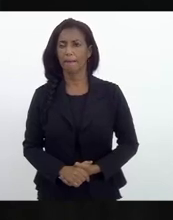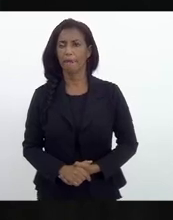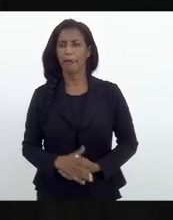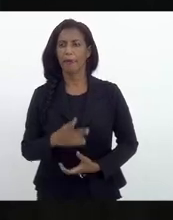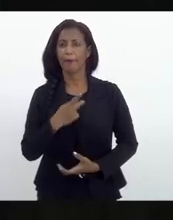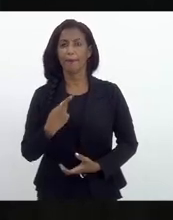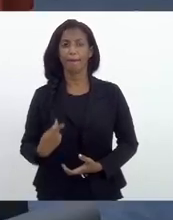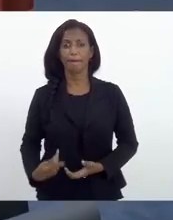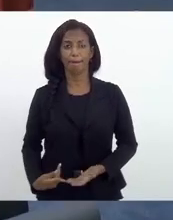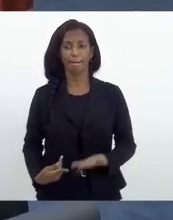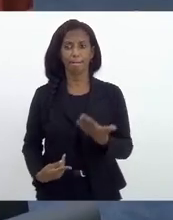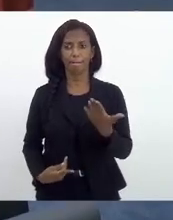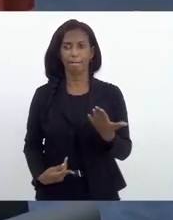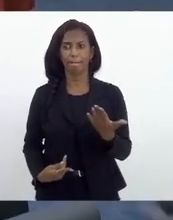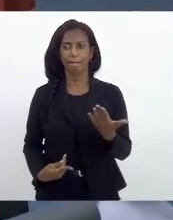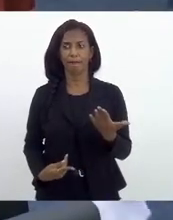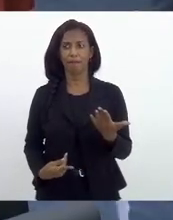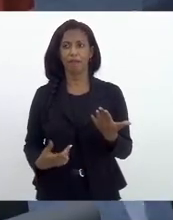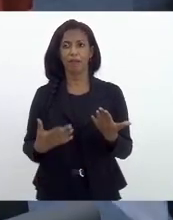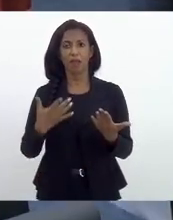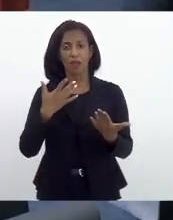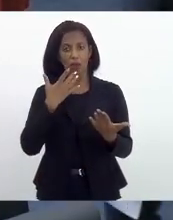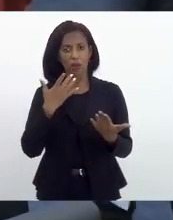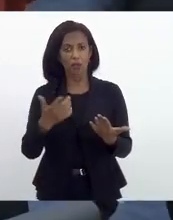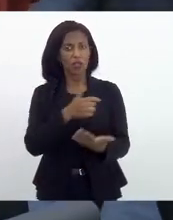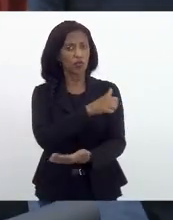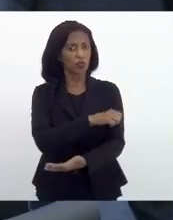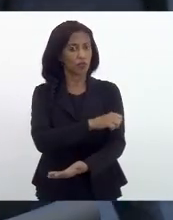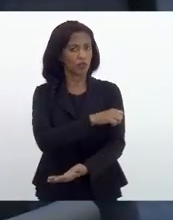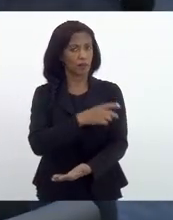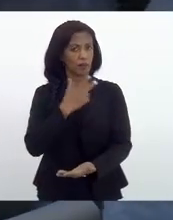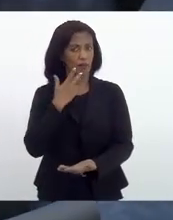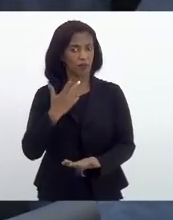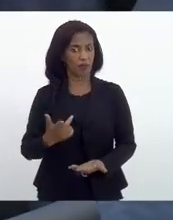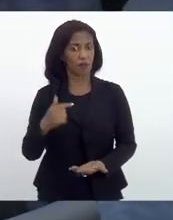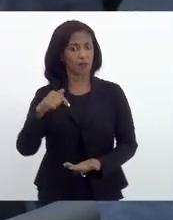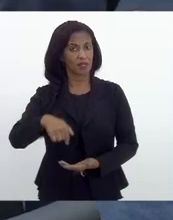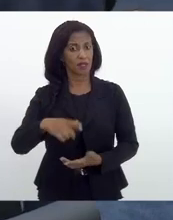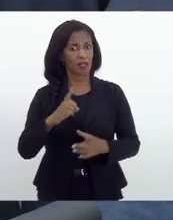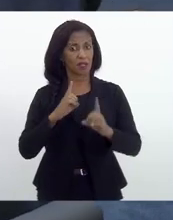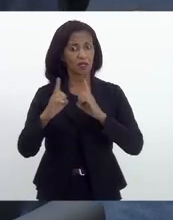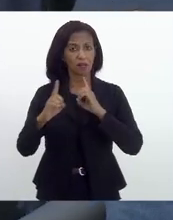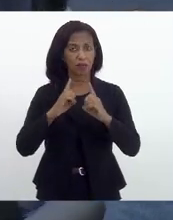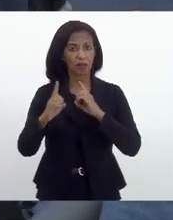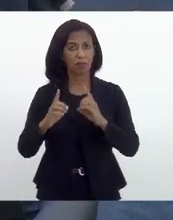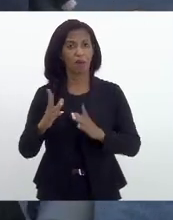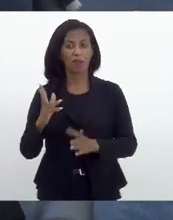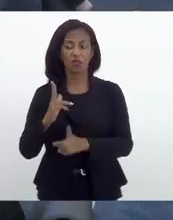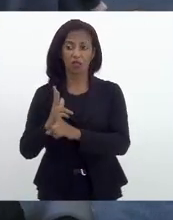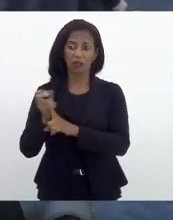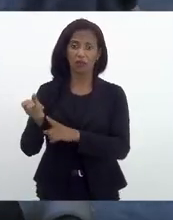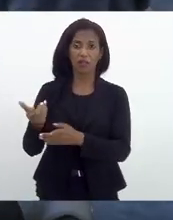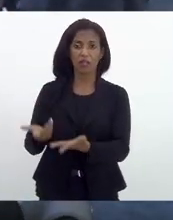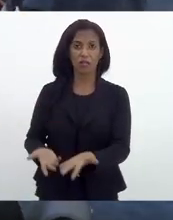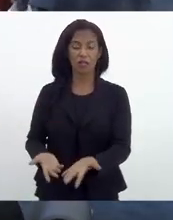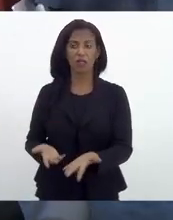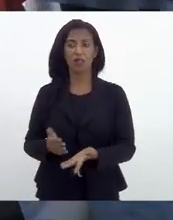eu deixo a Rejane falar mas é porque houve aqui um debate inclusive de matéria que já estava vencida e nós não podemos